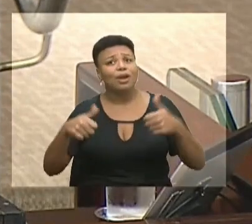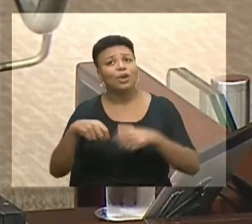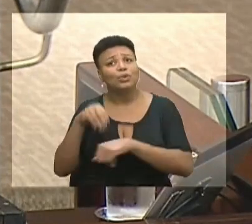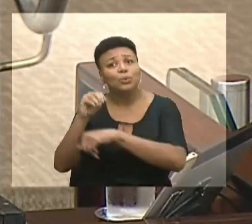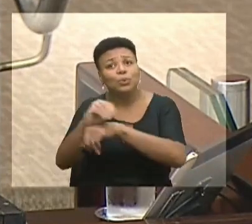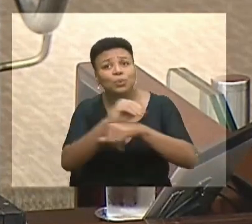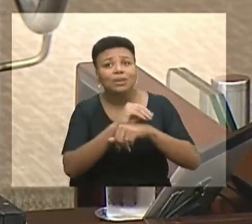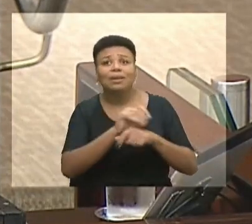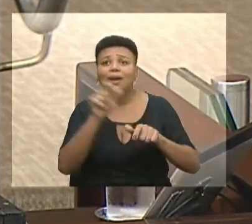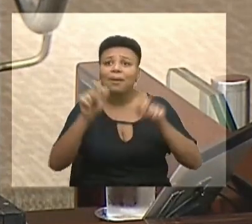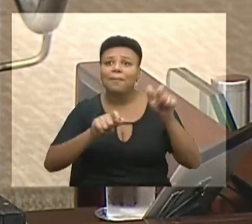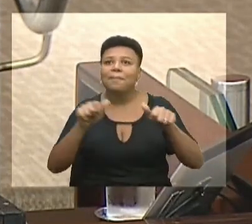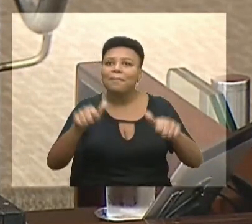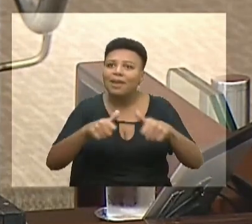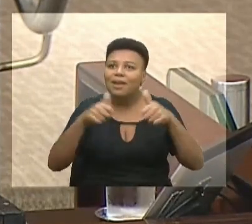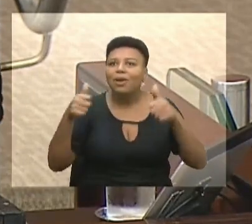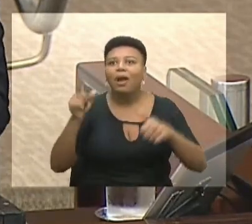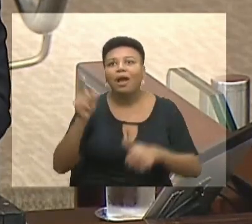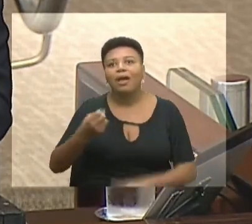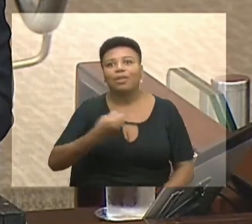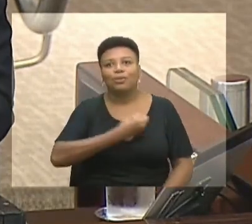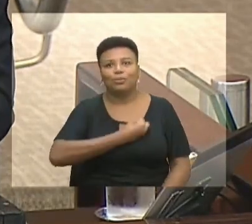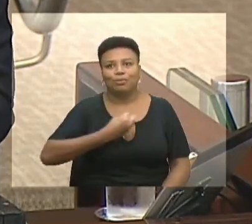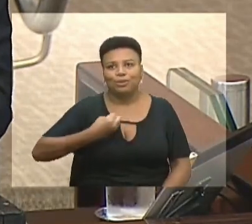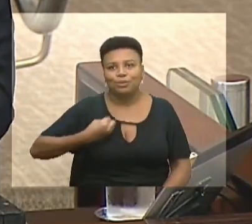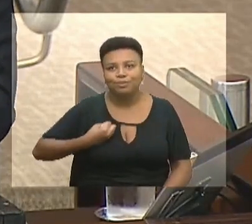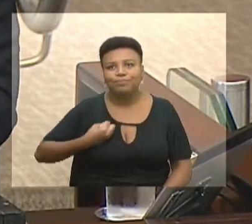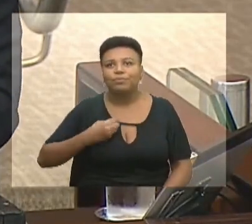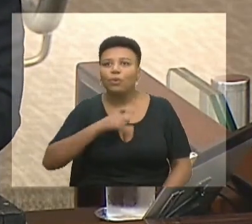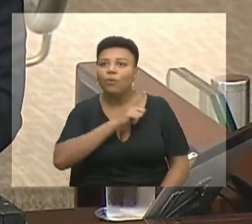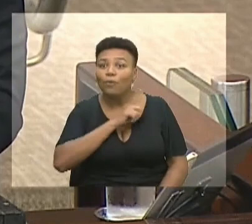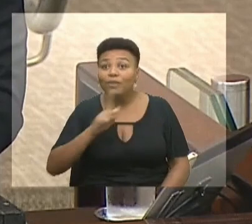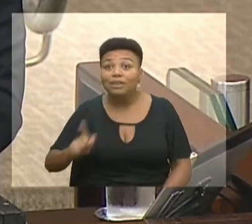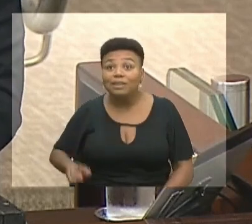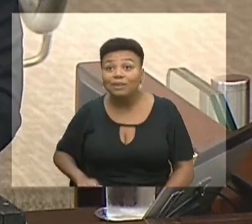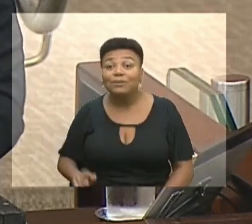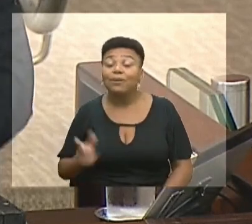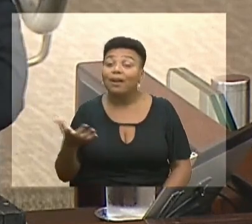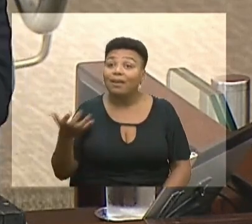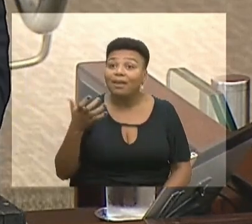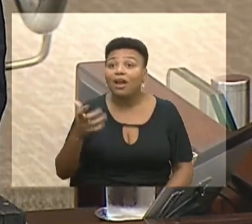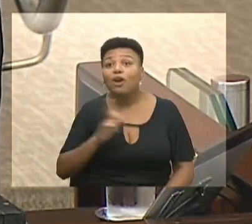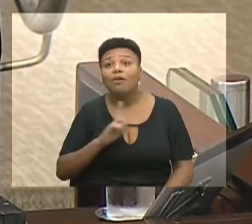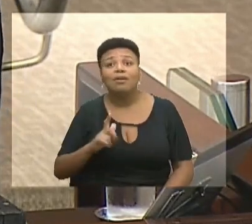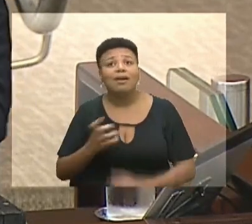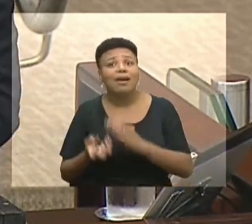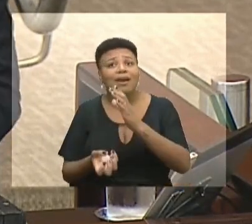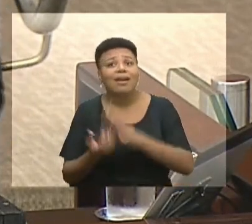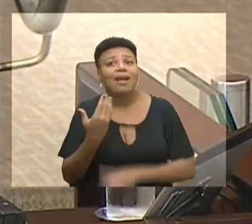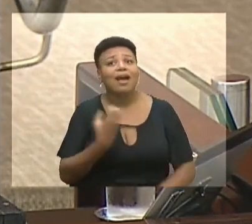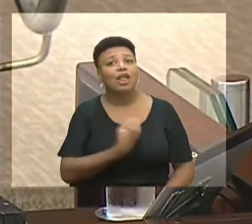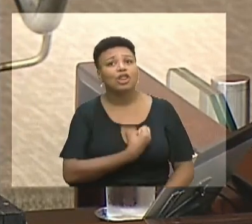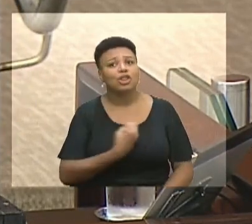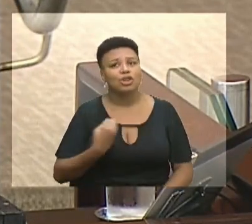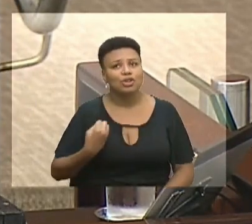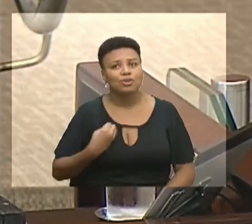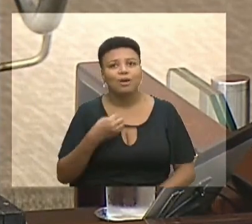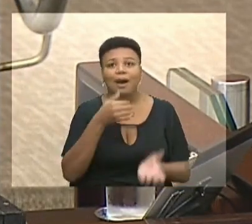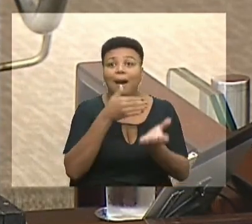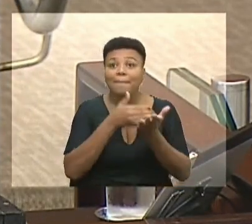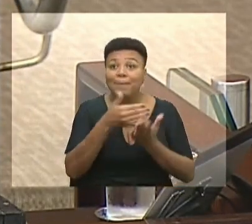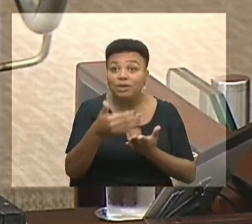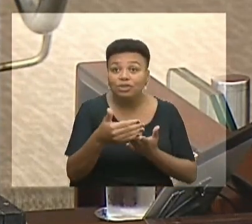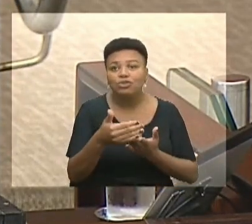das pessoas melhor serão os números o governador que é governar para criar números e a partir